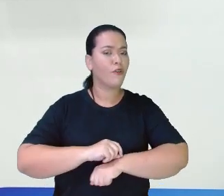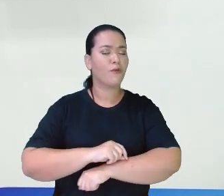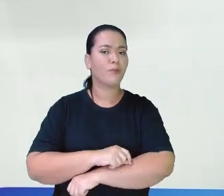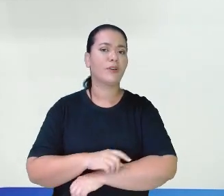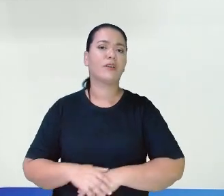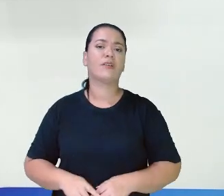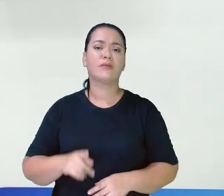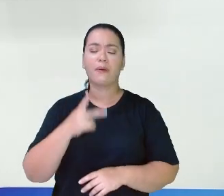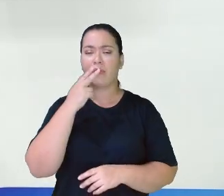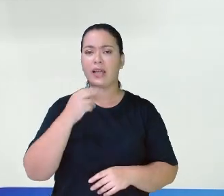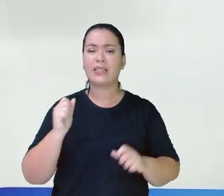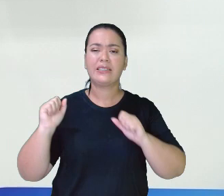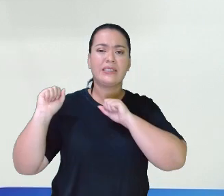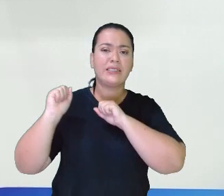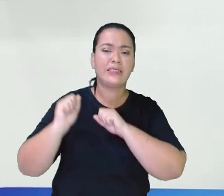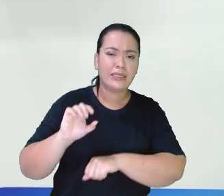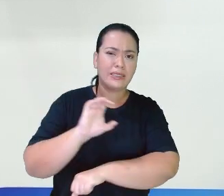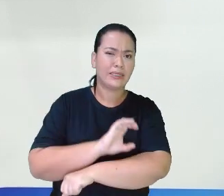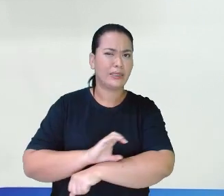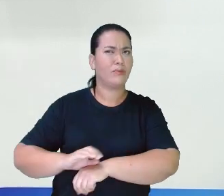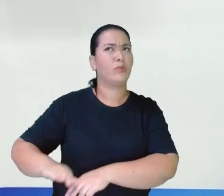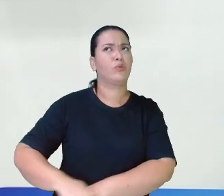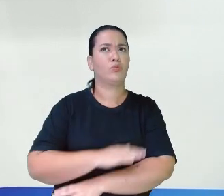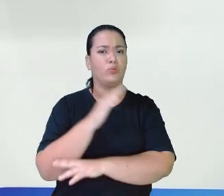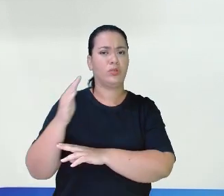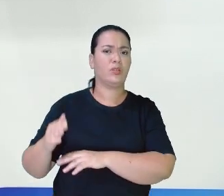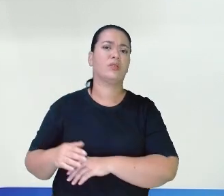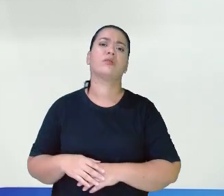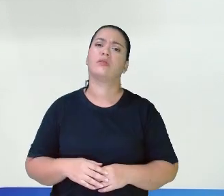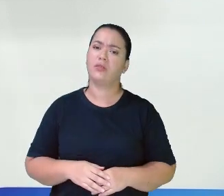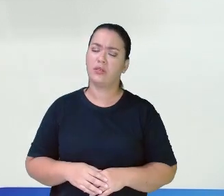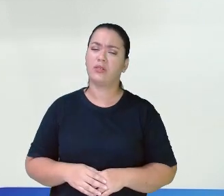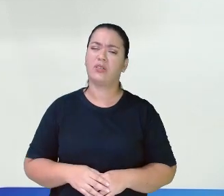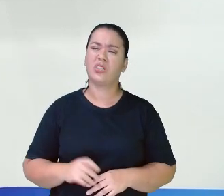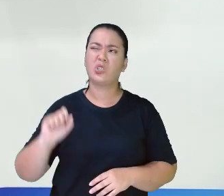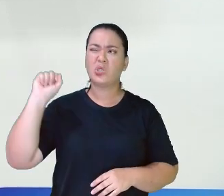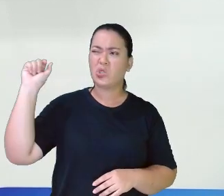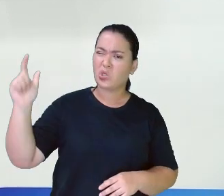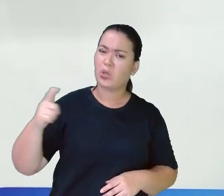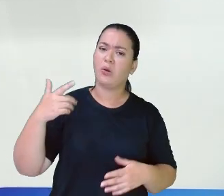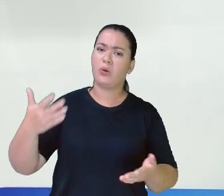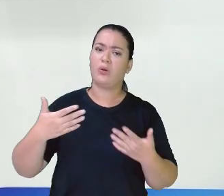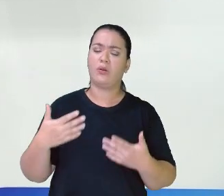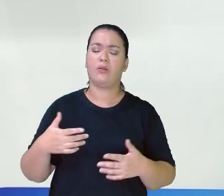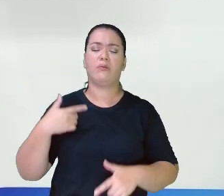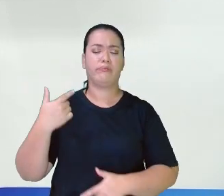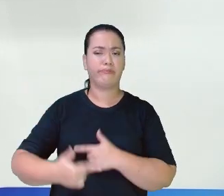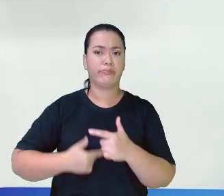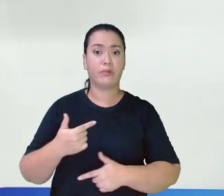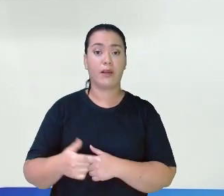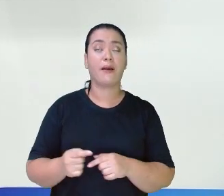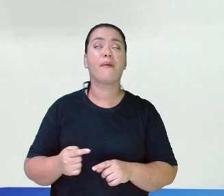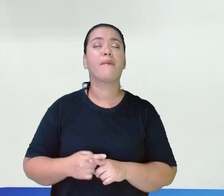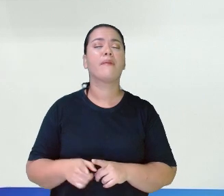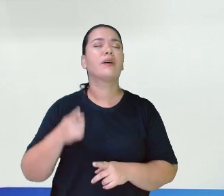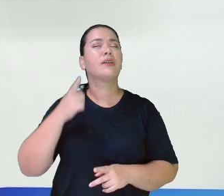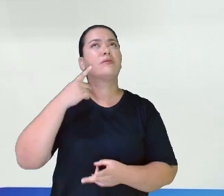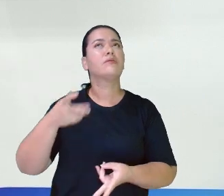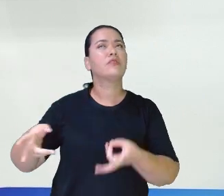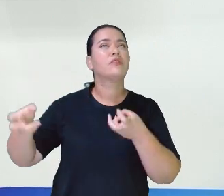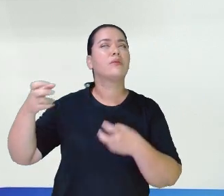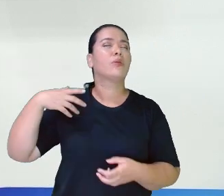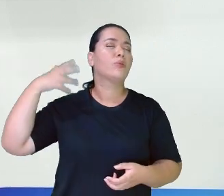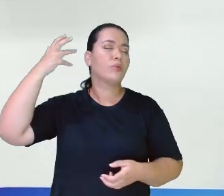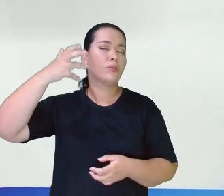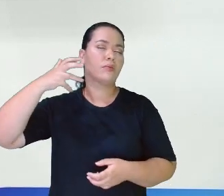como você ficasse carregando sacos de cimento o dia inteiro, é o peso que ela sente. E ela ali no sol trabalhando, mas ela percebeu a música, então